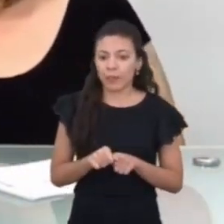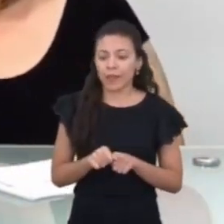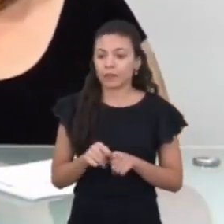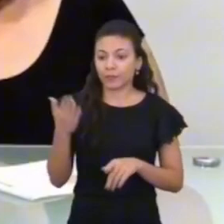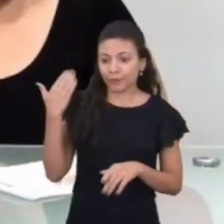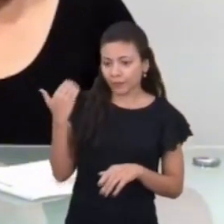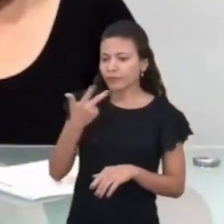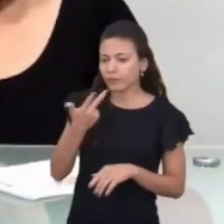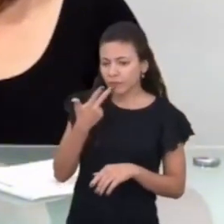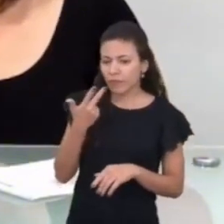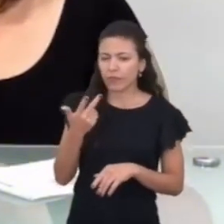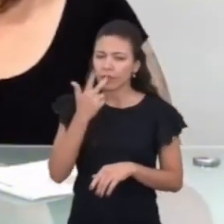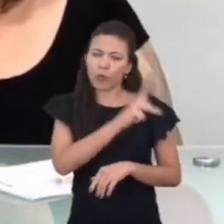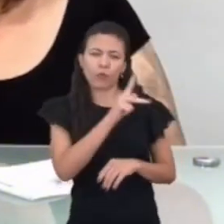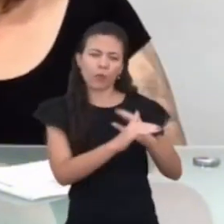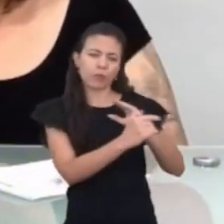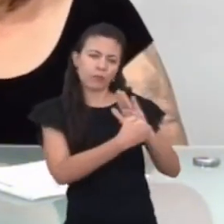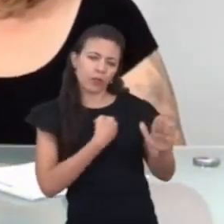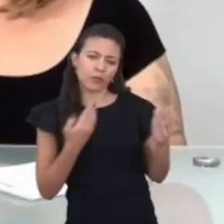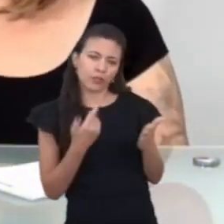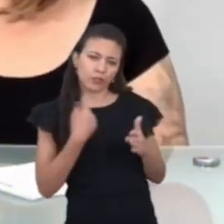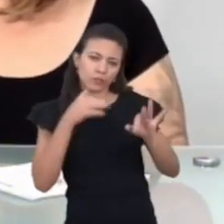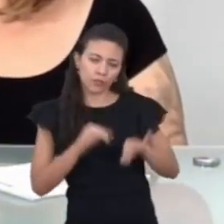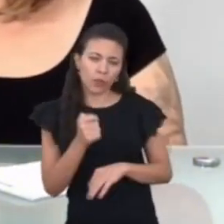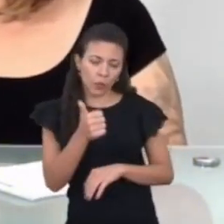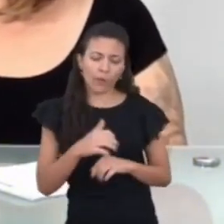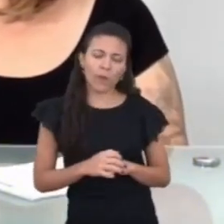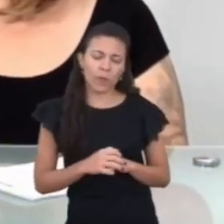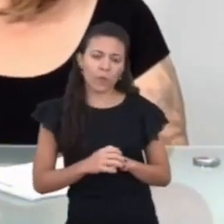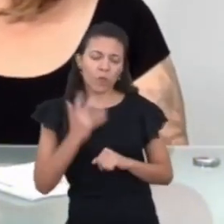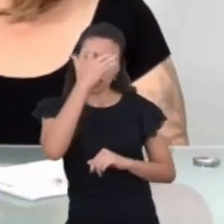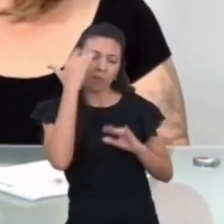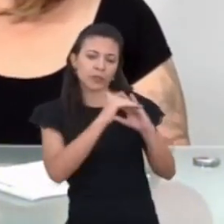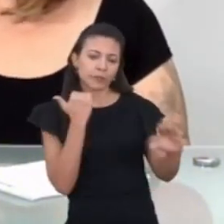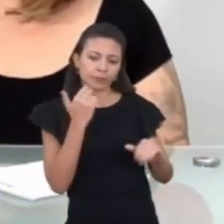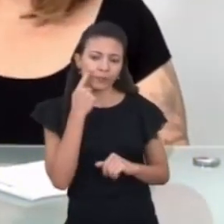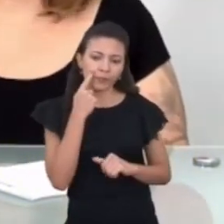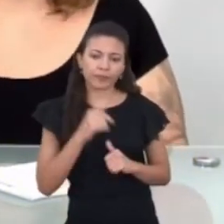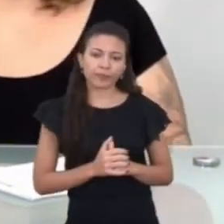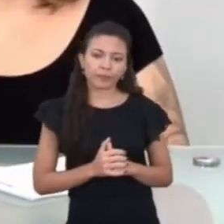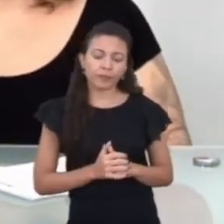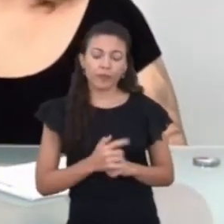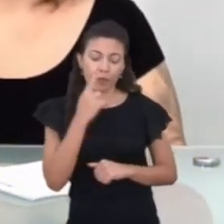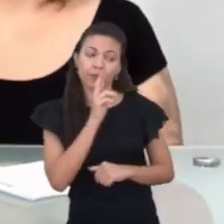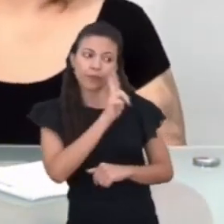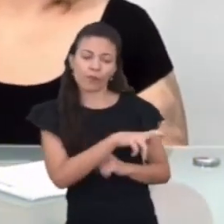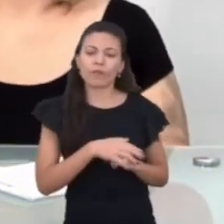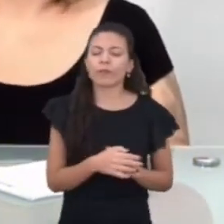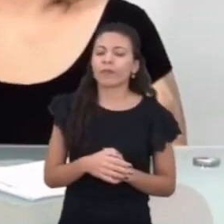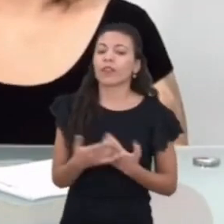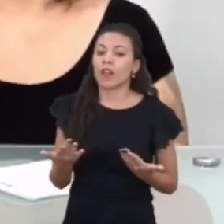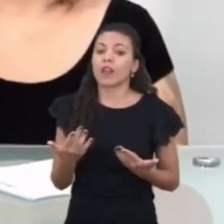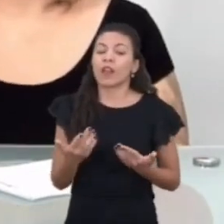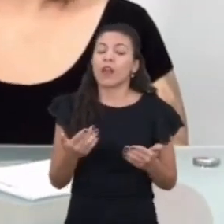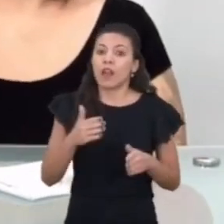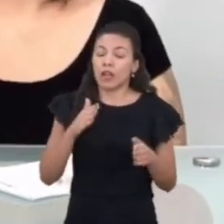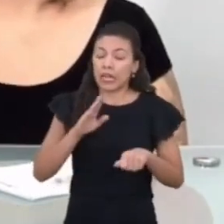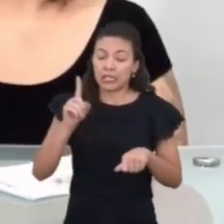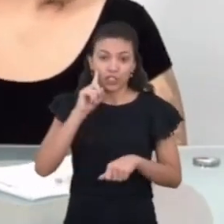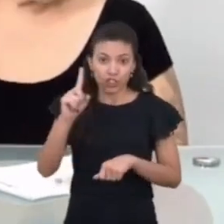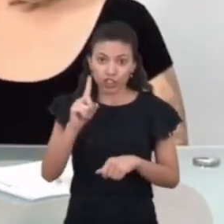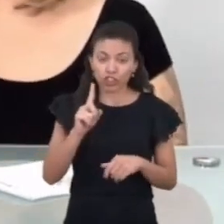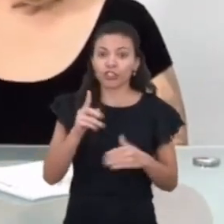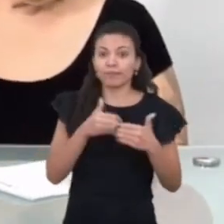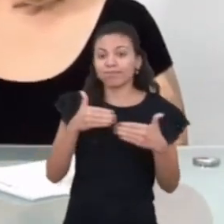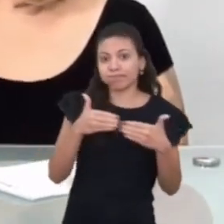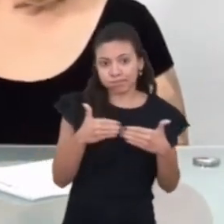como eu falei agora, o professor perguntou aqui por último, pra gente encerrar. Legal. É assim, ó. Para lançar, prorrogar o prazo, é lá no gerenciador de tarefas. Então, em